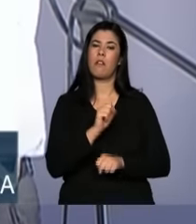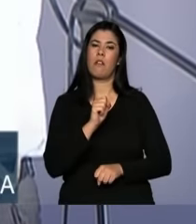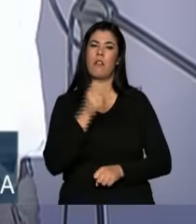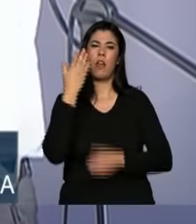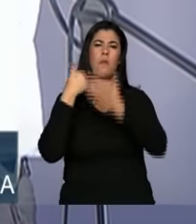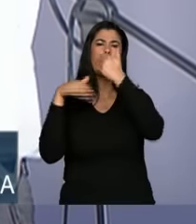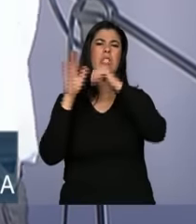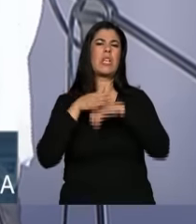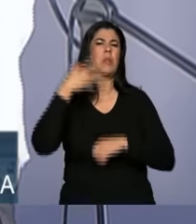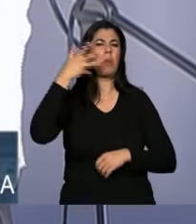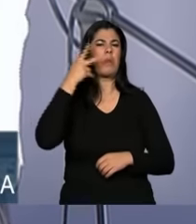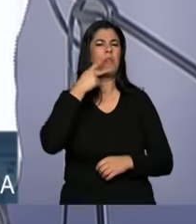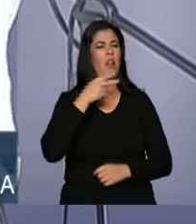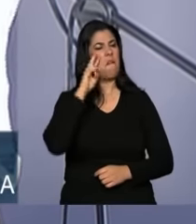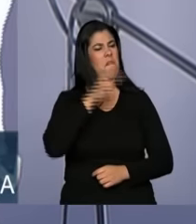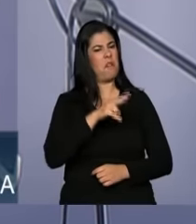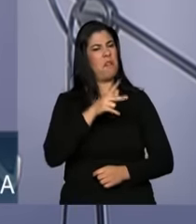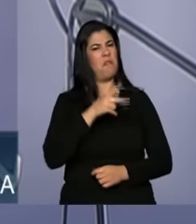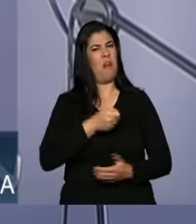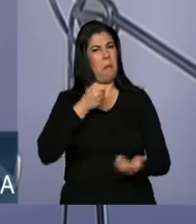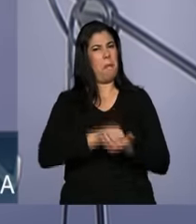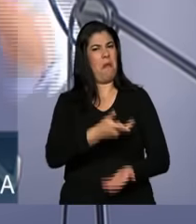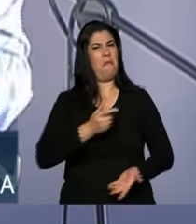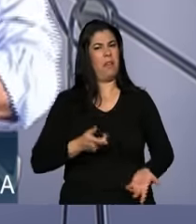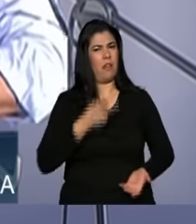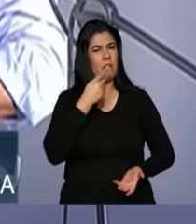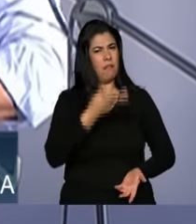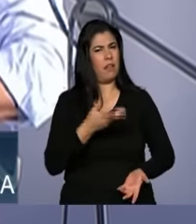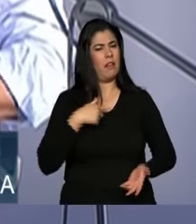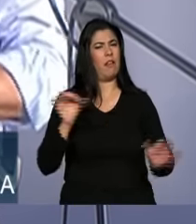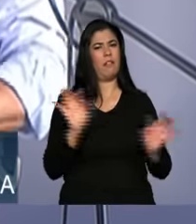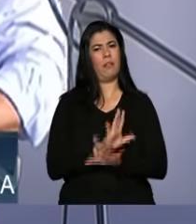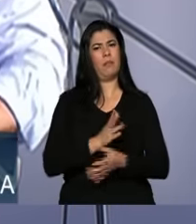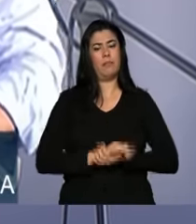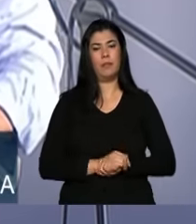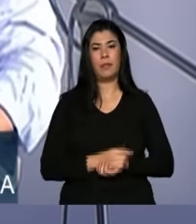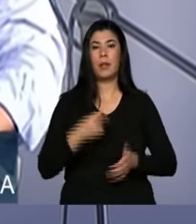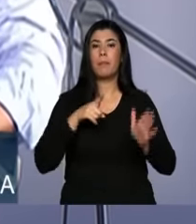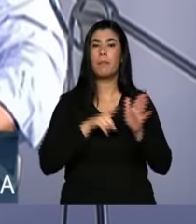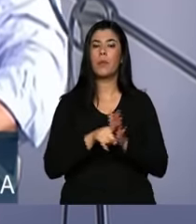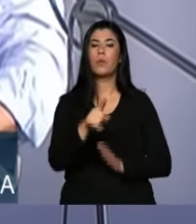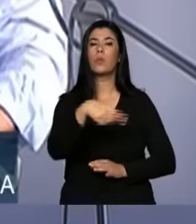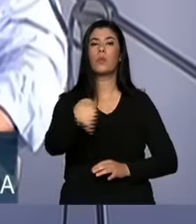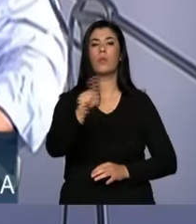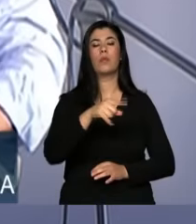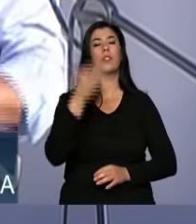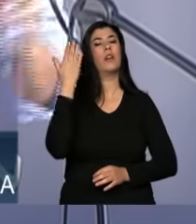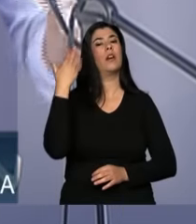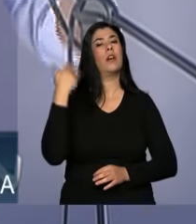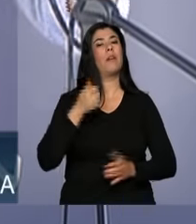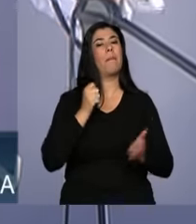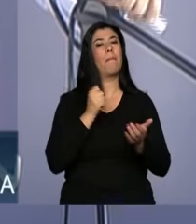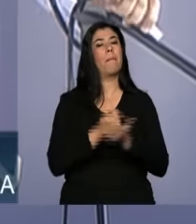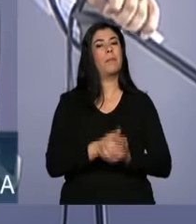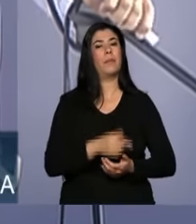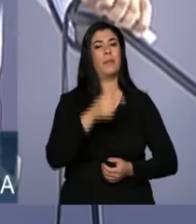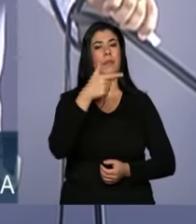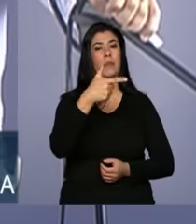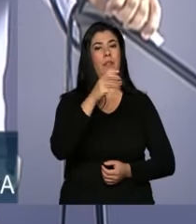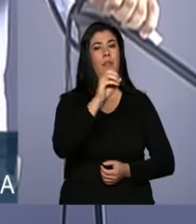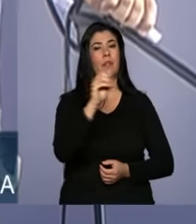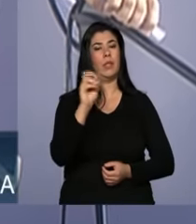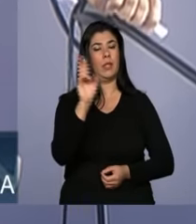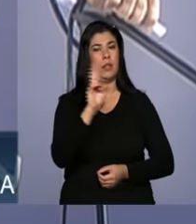falei? Então, portanto, eu queria perguntar a vocês, alguém que pagava R$ 200,00 de